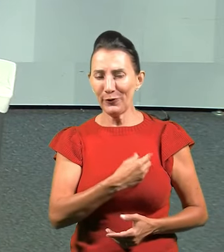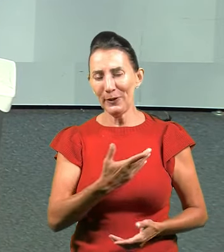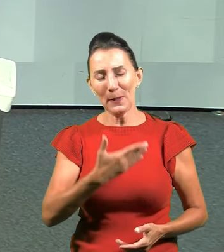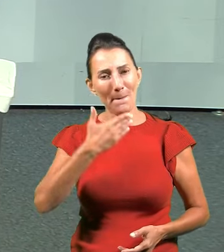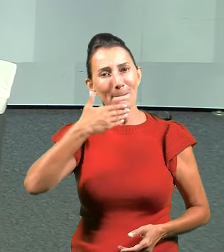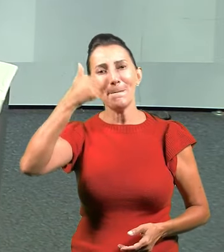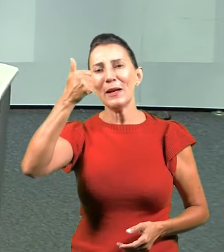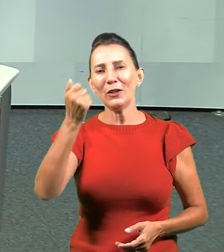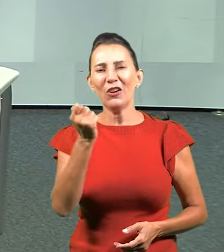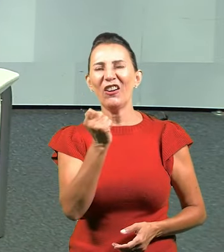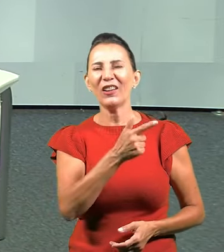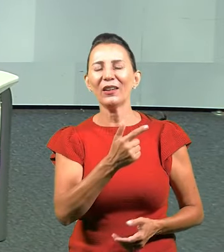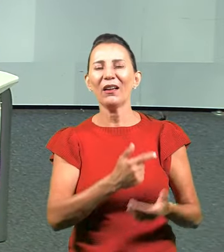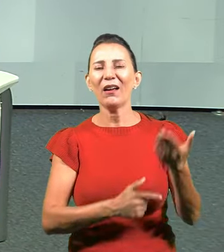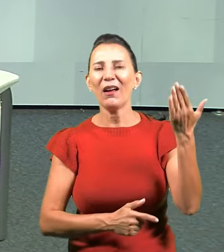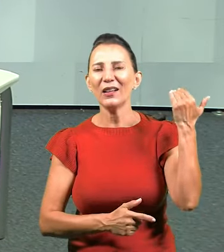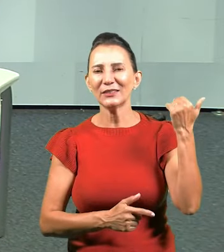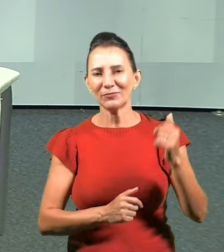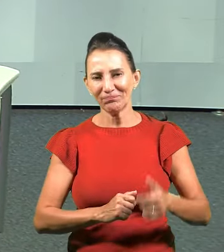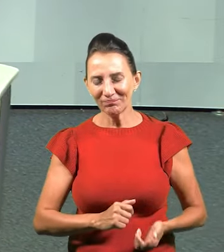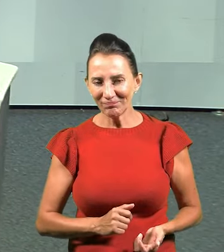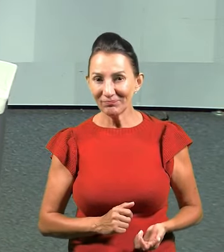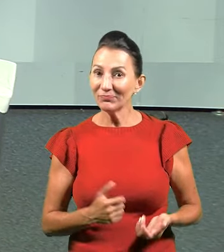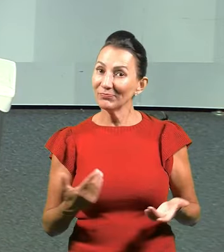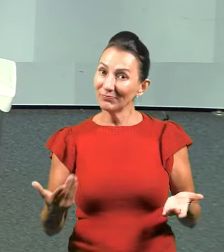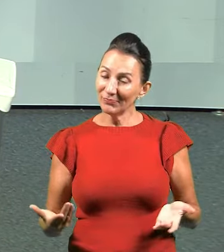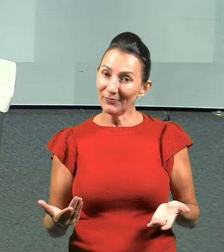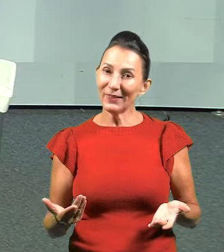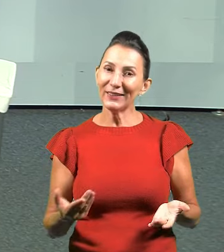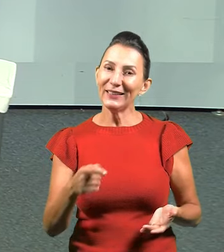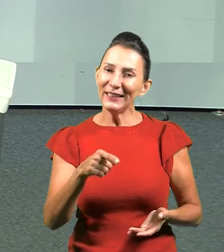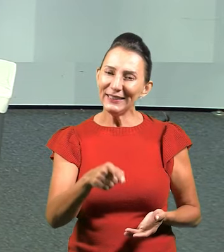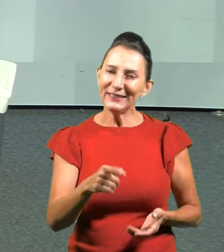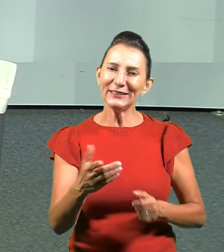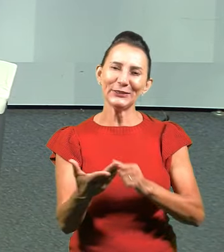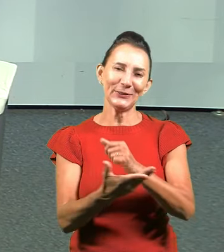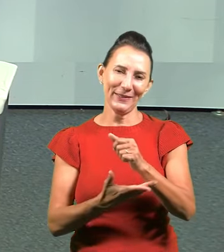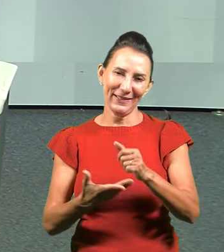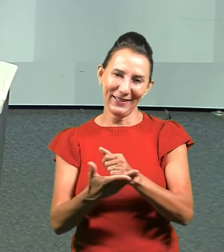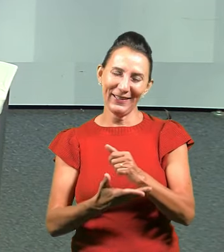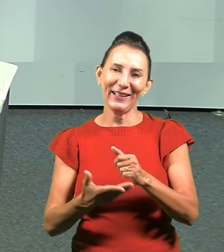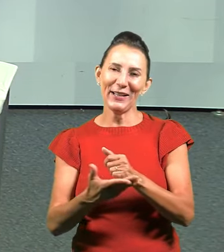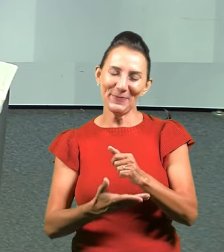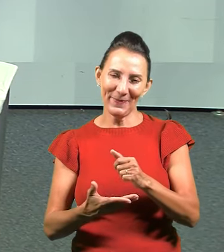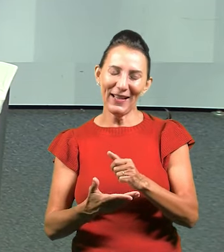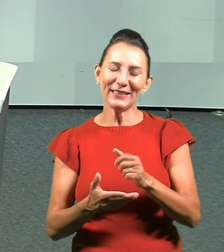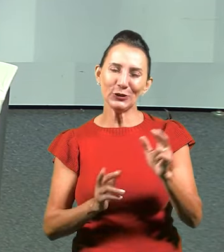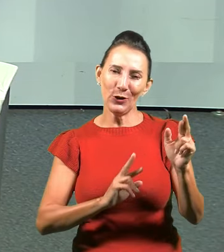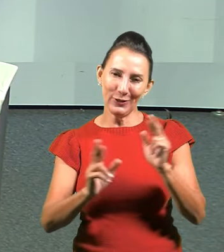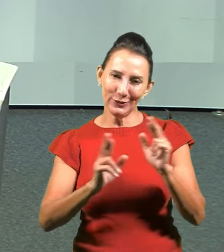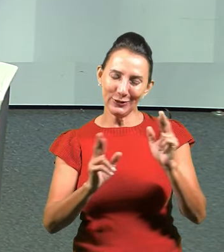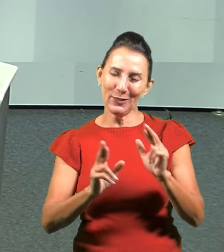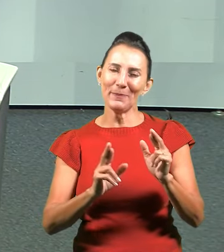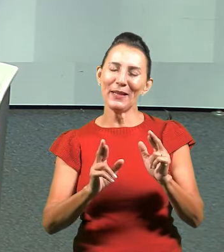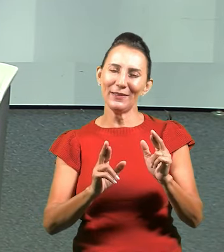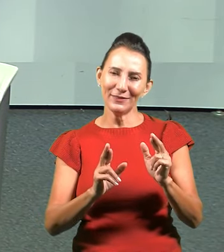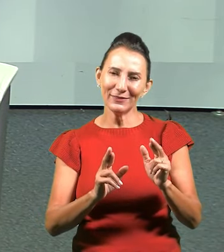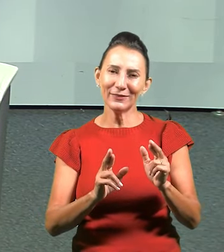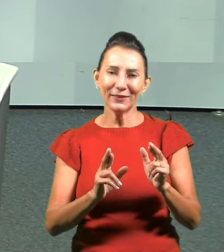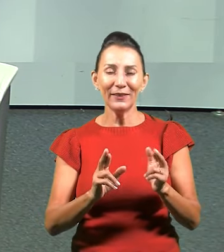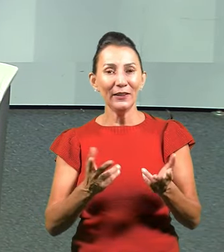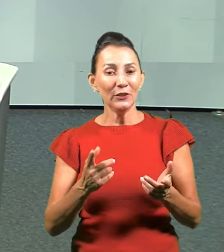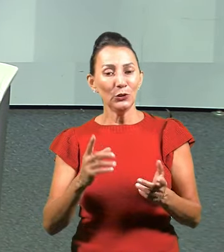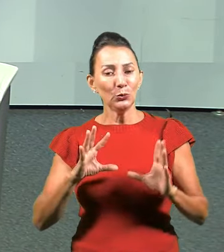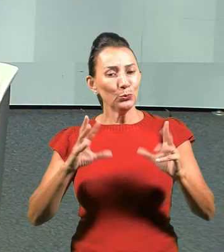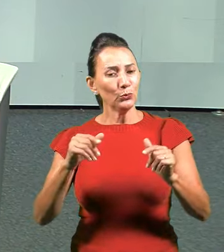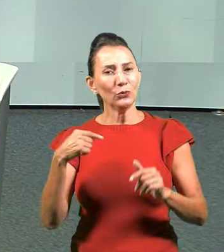certeza muito melhor do que a gente vivia antes. Então isso é a base do nosso relacionamento, tudo aquilo